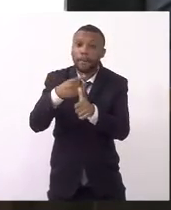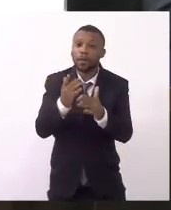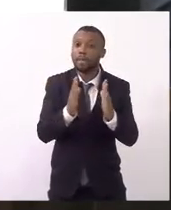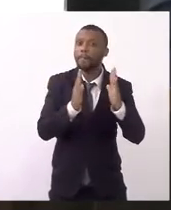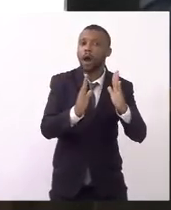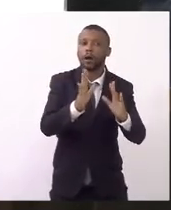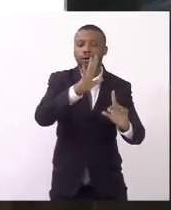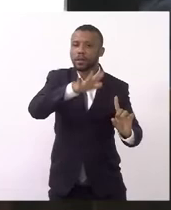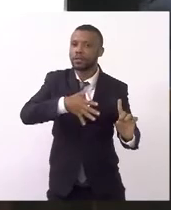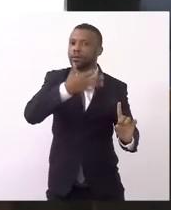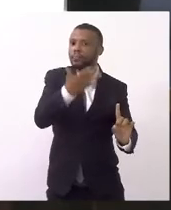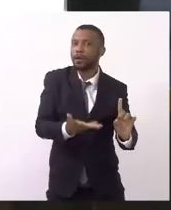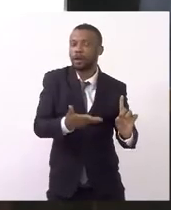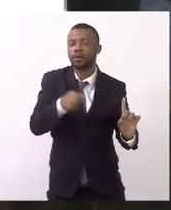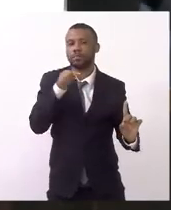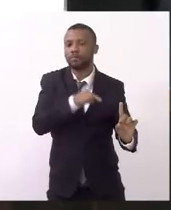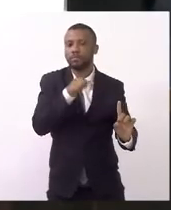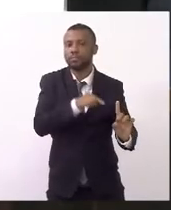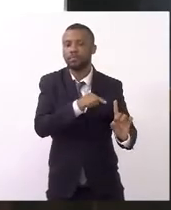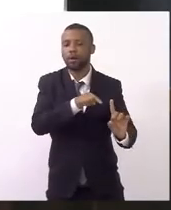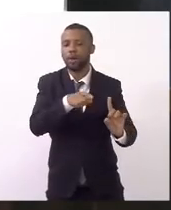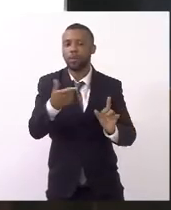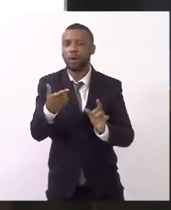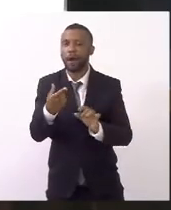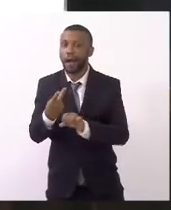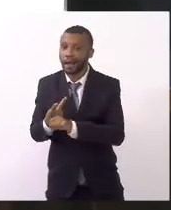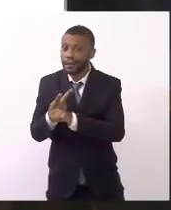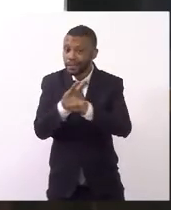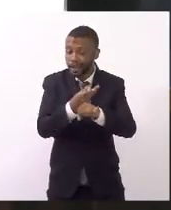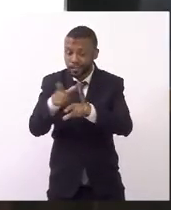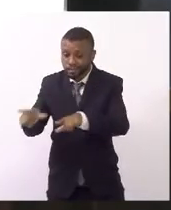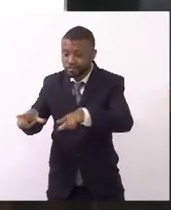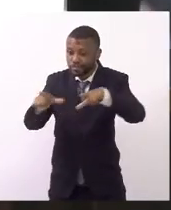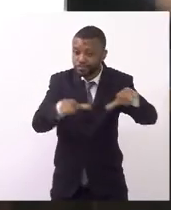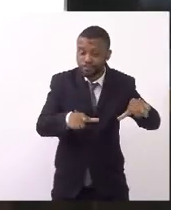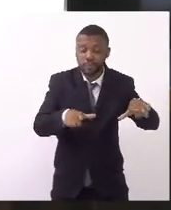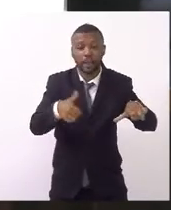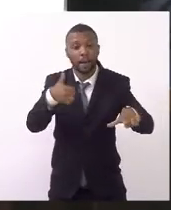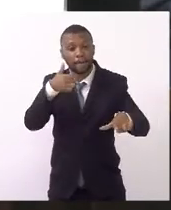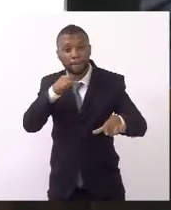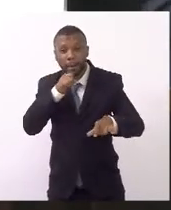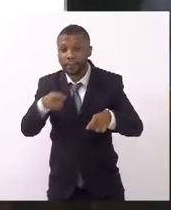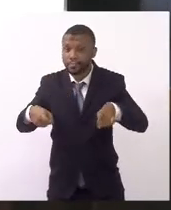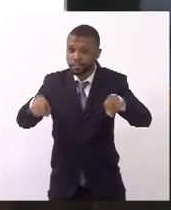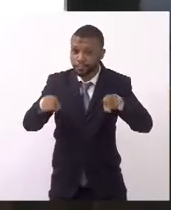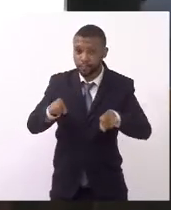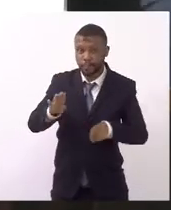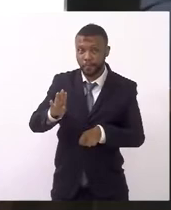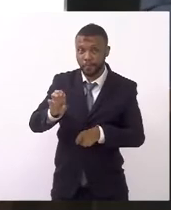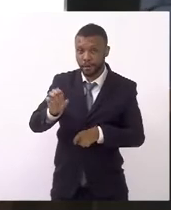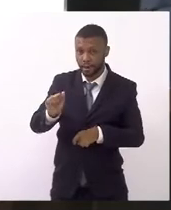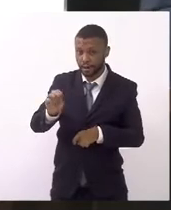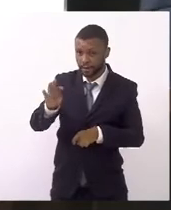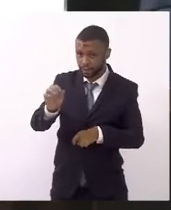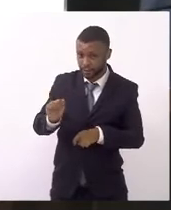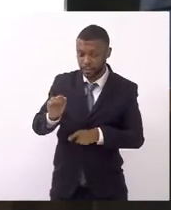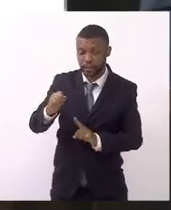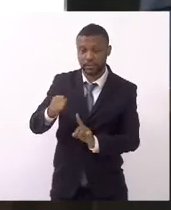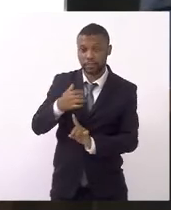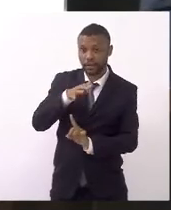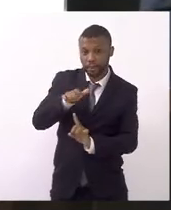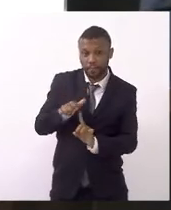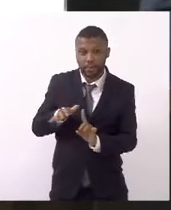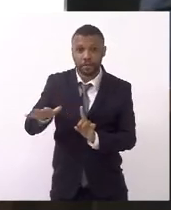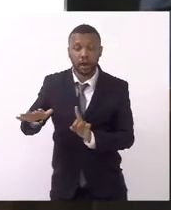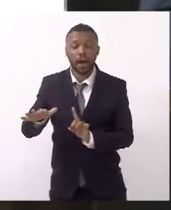com a entrega que a graciara com a placa mãe Beata de Iemanjá com decoração da nossa